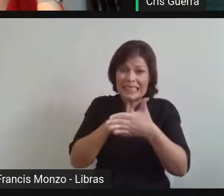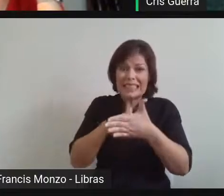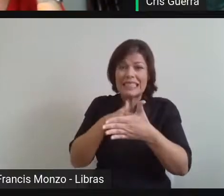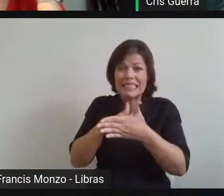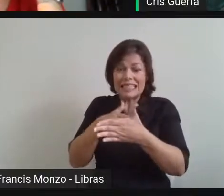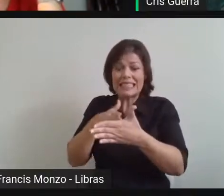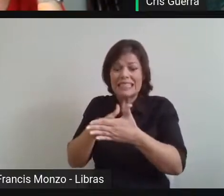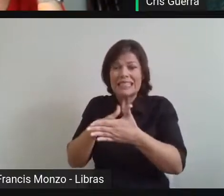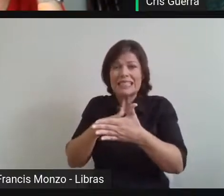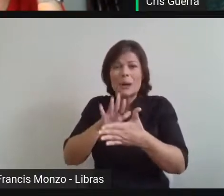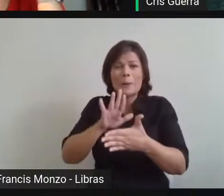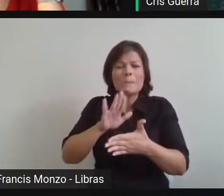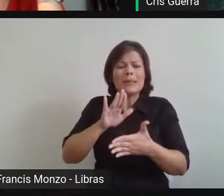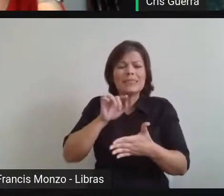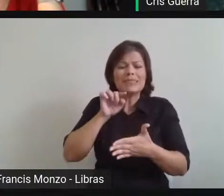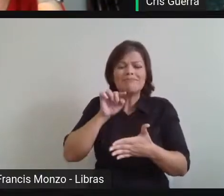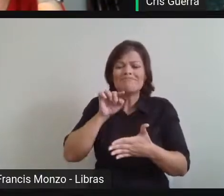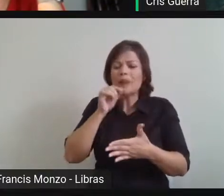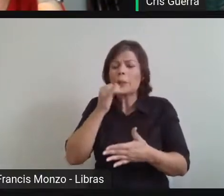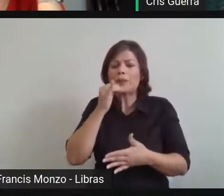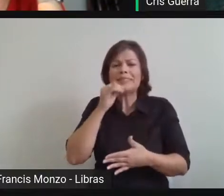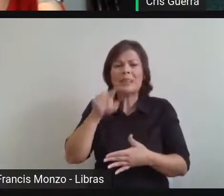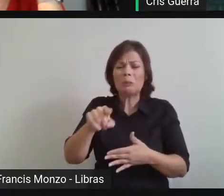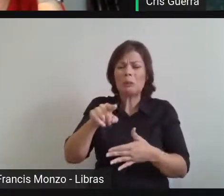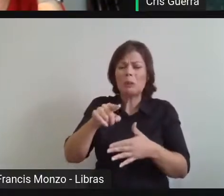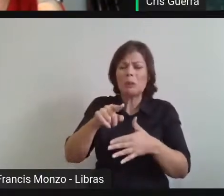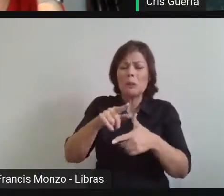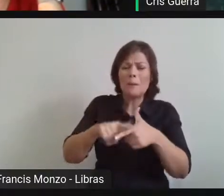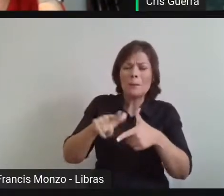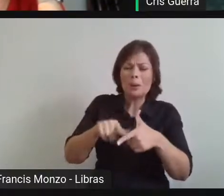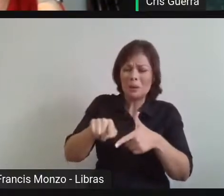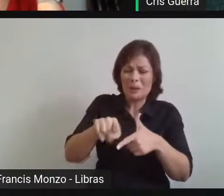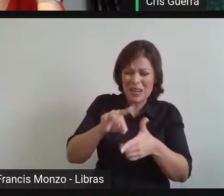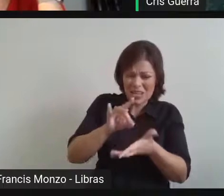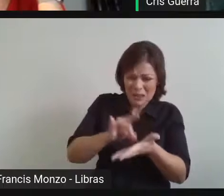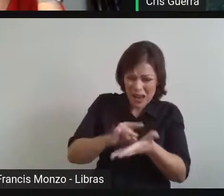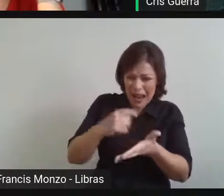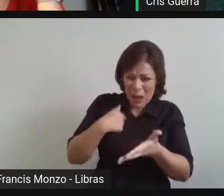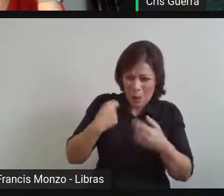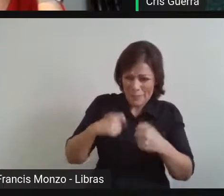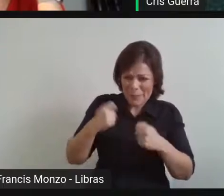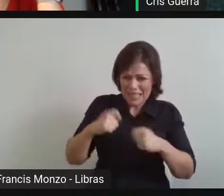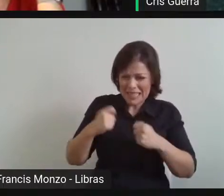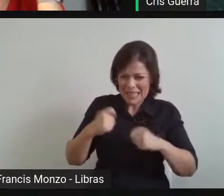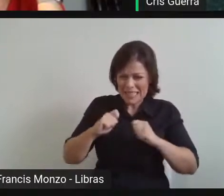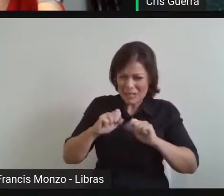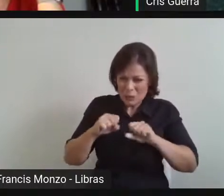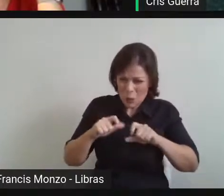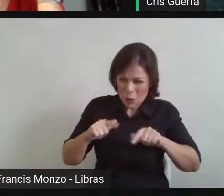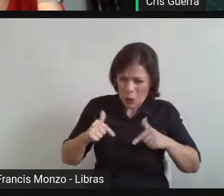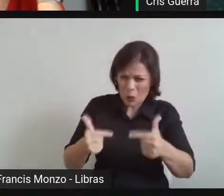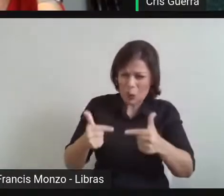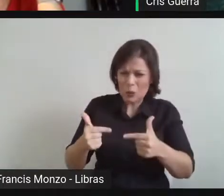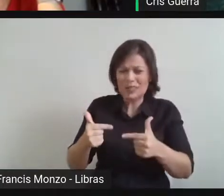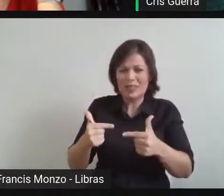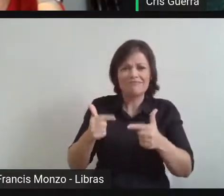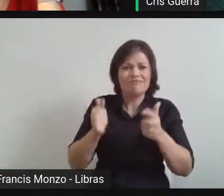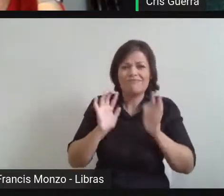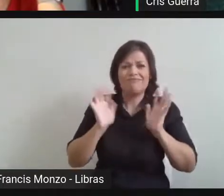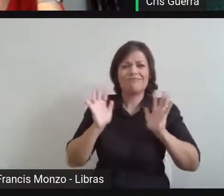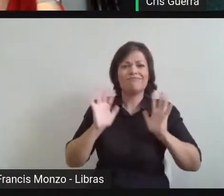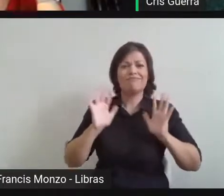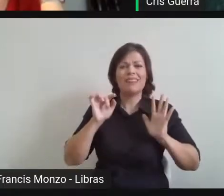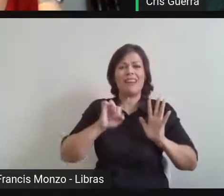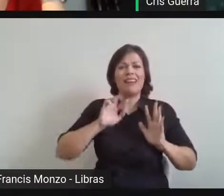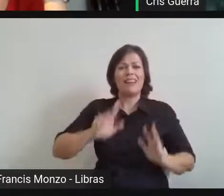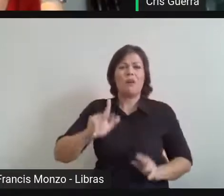gente não vai precisar comprar, tem determinadas coisas que não valem a pena, simplesmente não são importantes nesse momento. É tão bonito quando você vê isso,